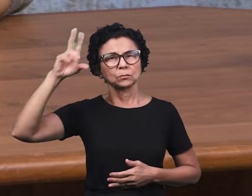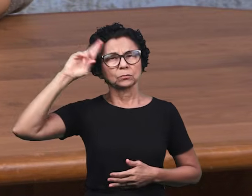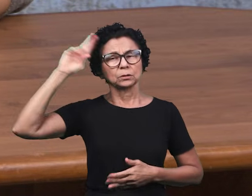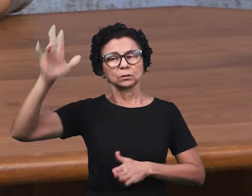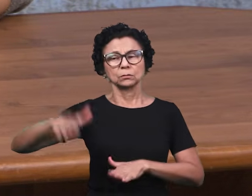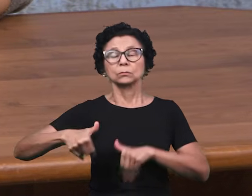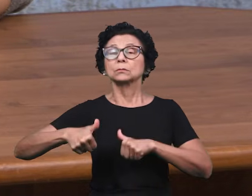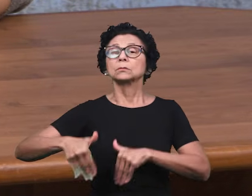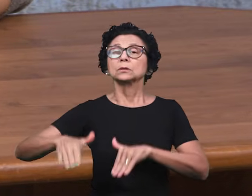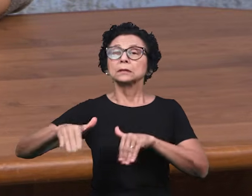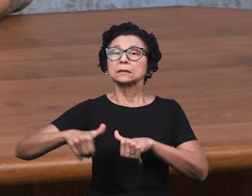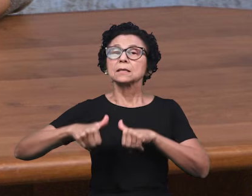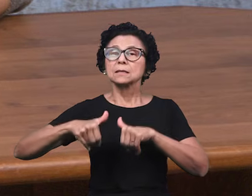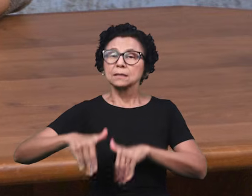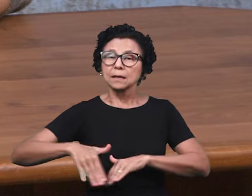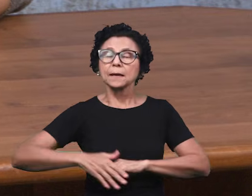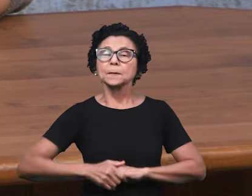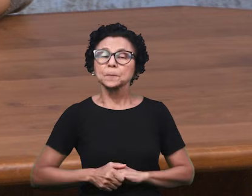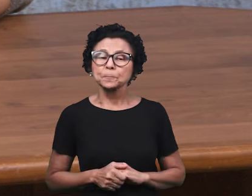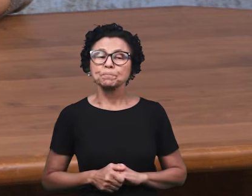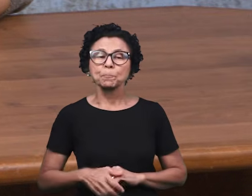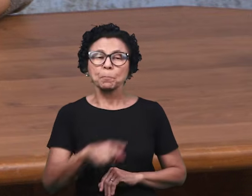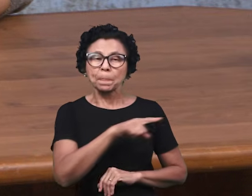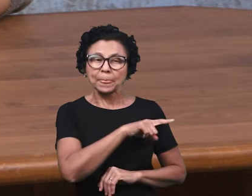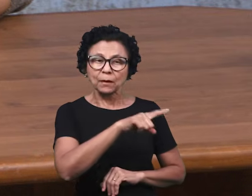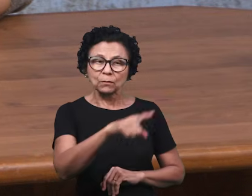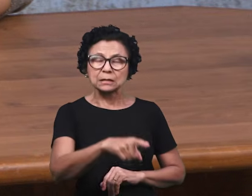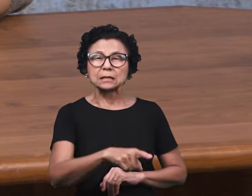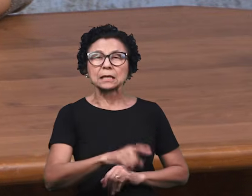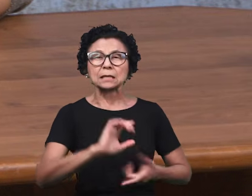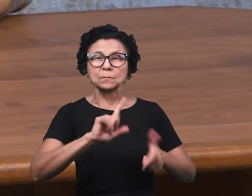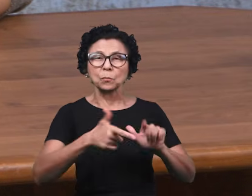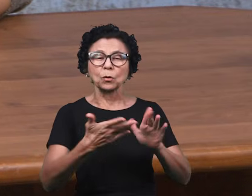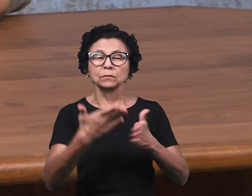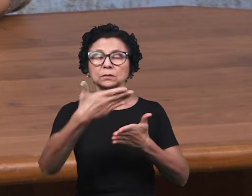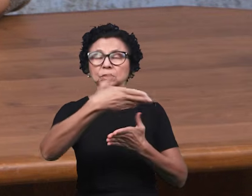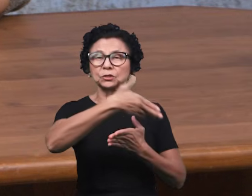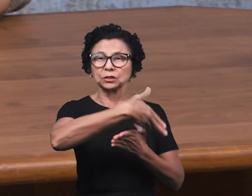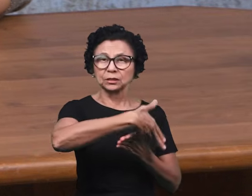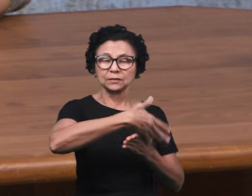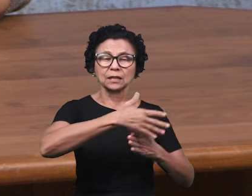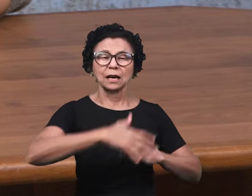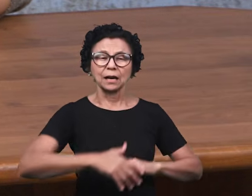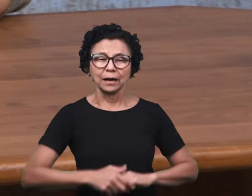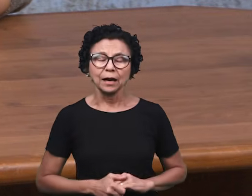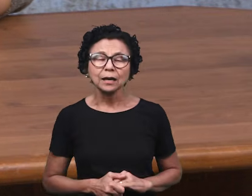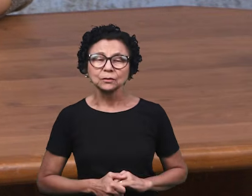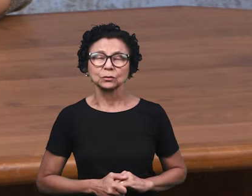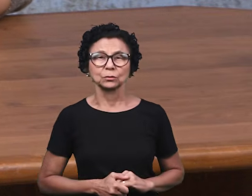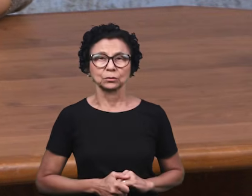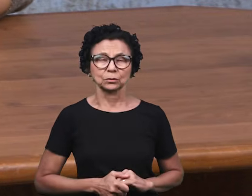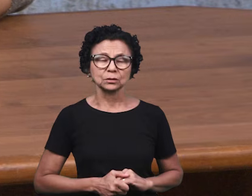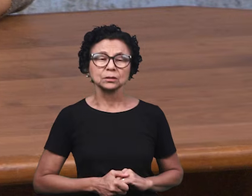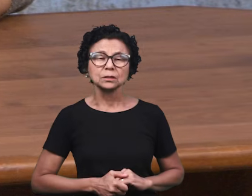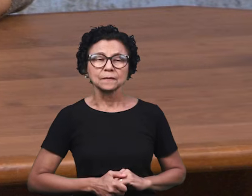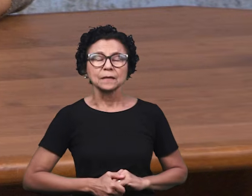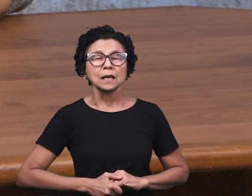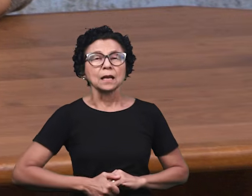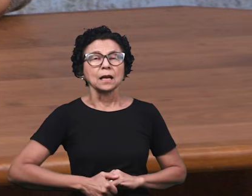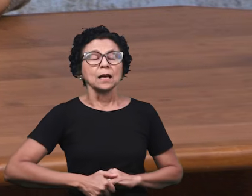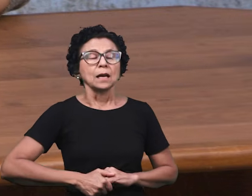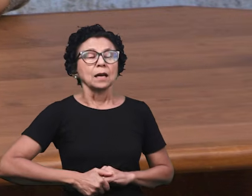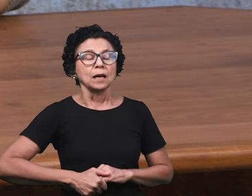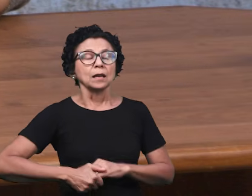exércitos, porquanto disseste tal palavra, eis que converterei as minhas palavras na